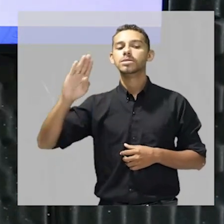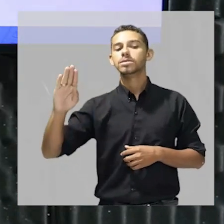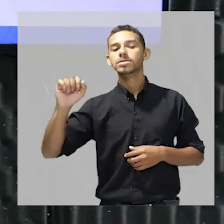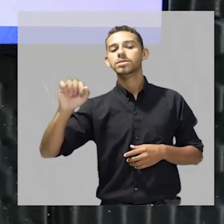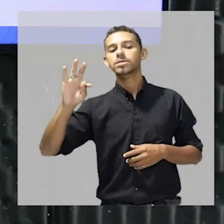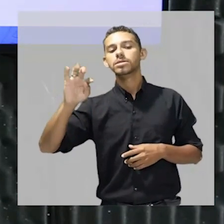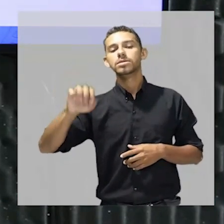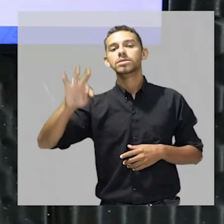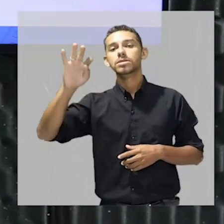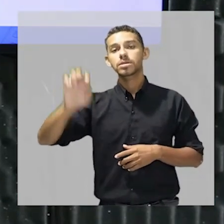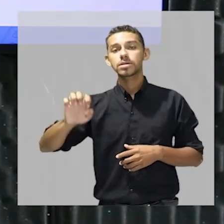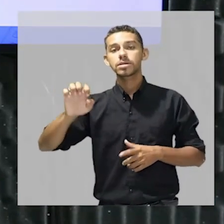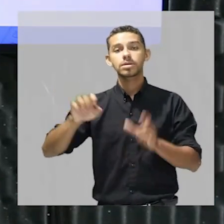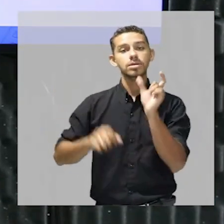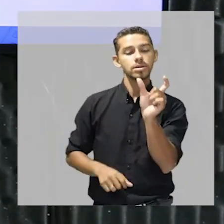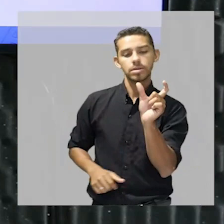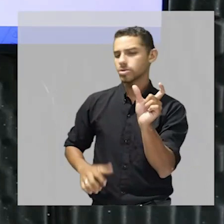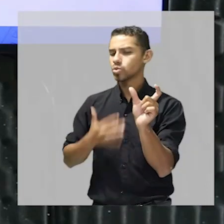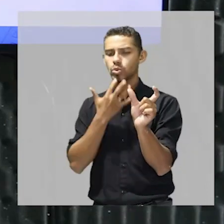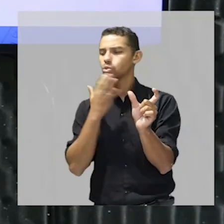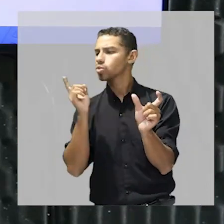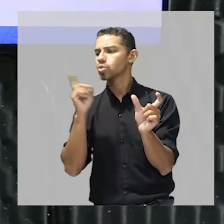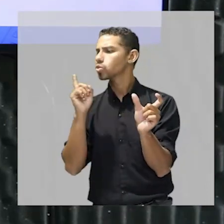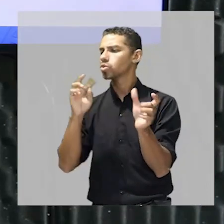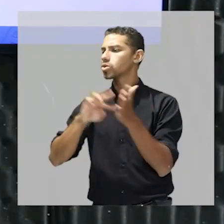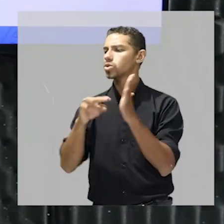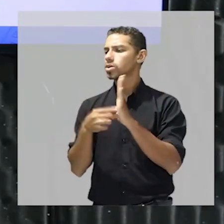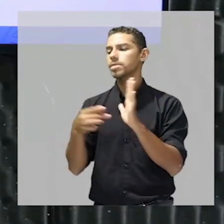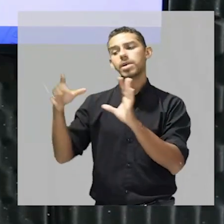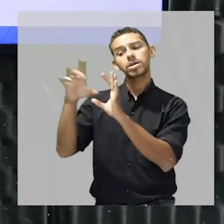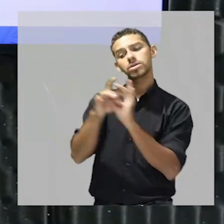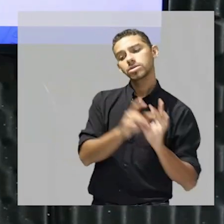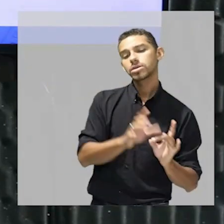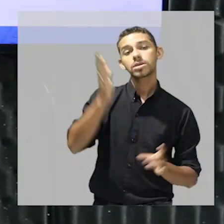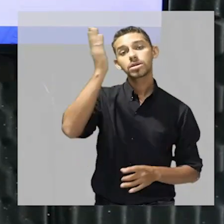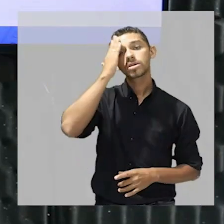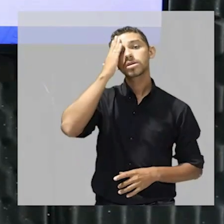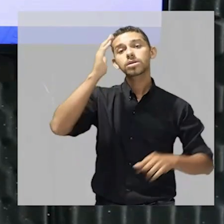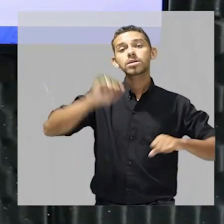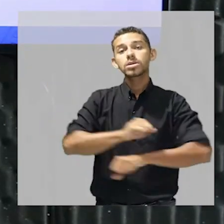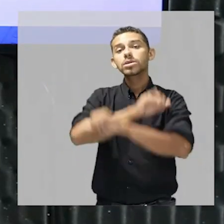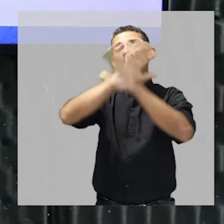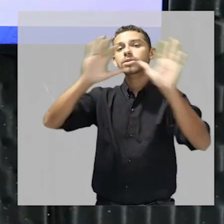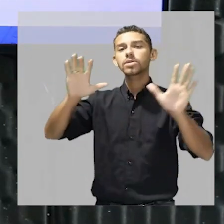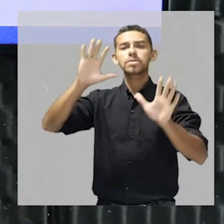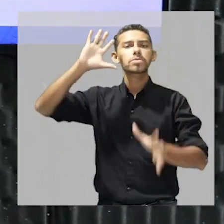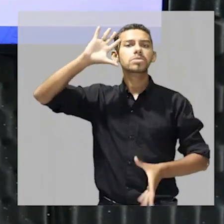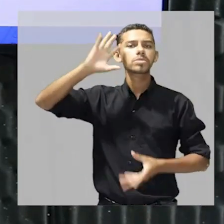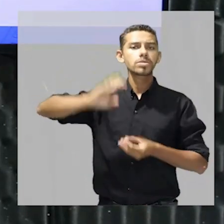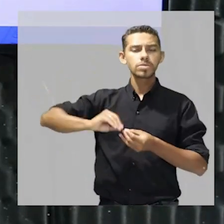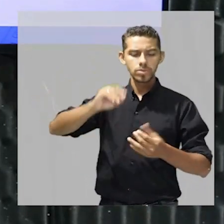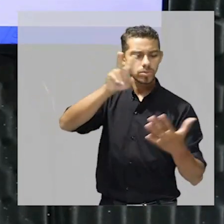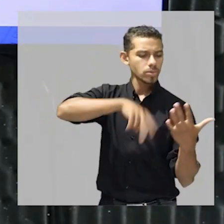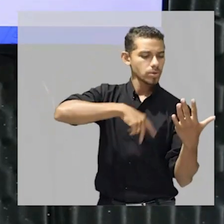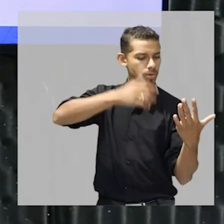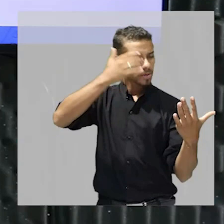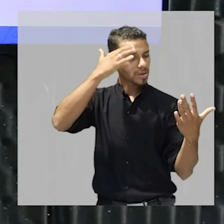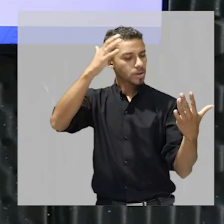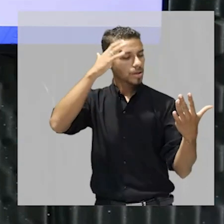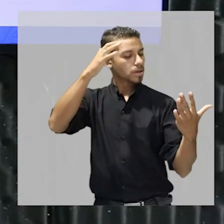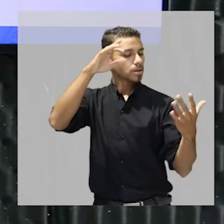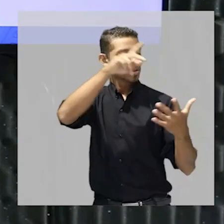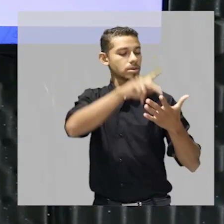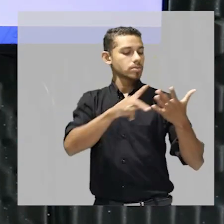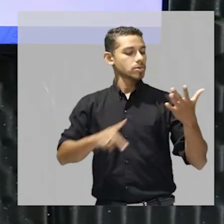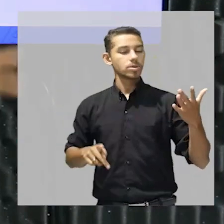você encontrar num texto uma palavra que você não sabe o significado Mas pelo contexto na cabeça do meu